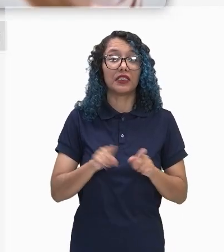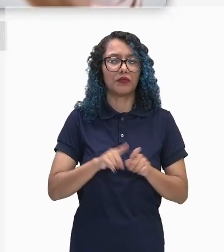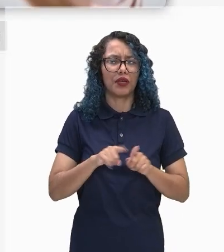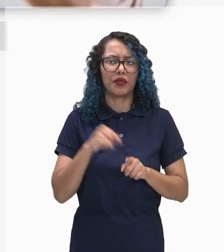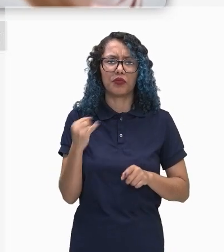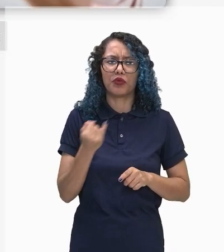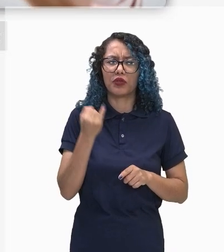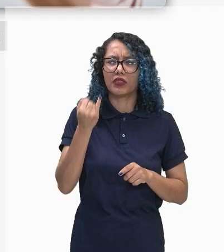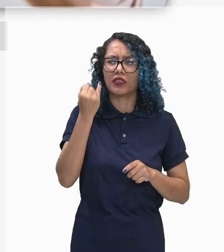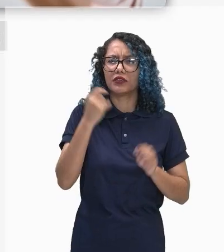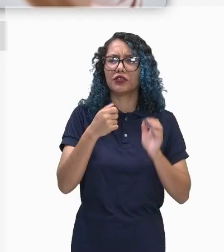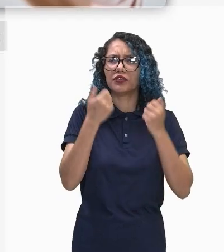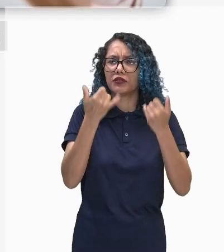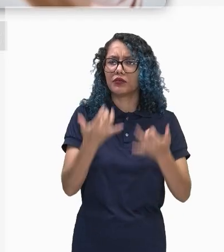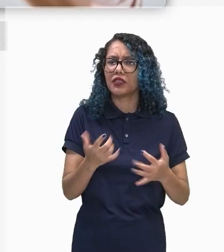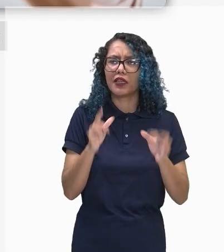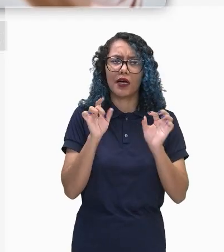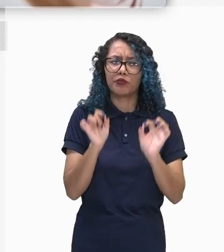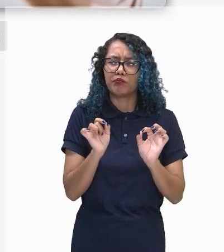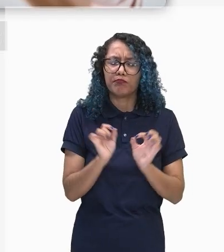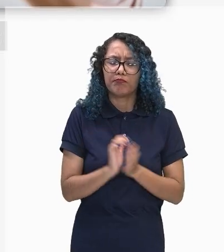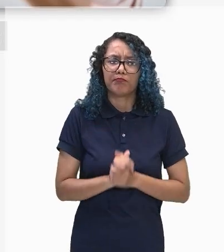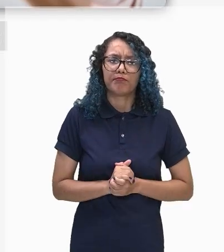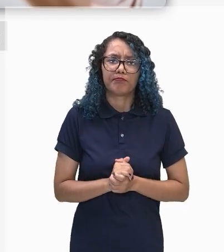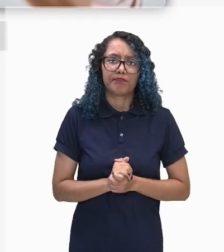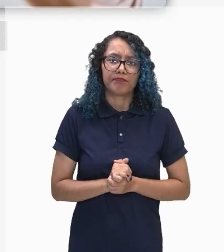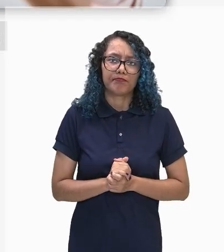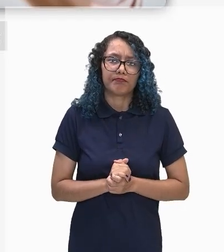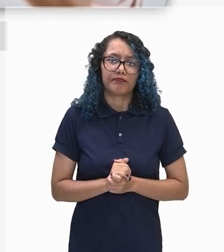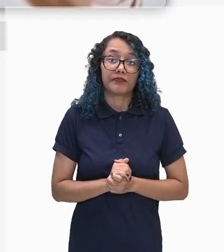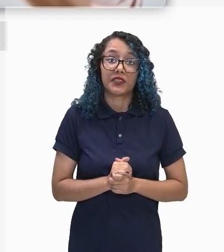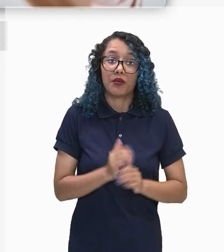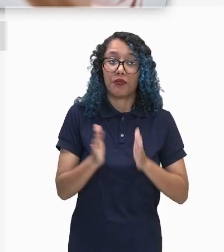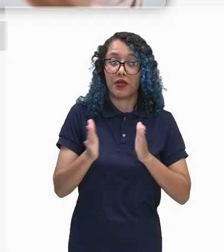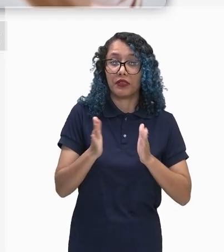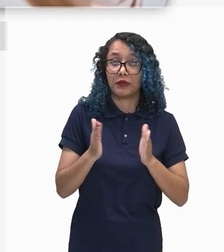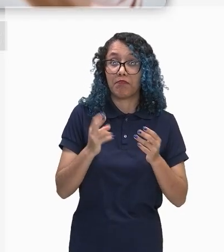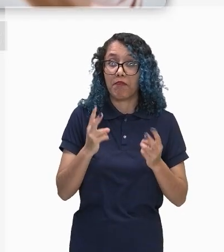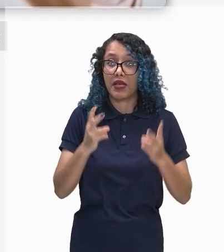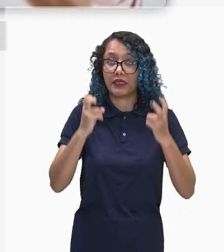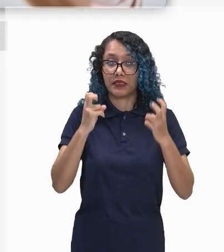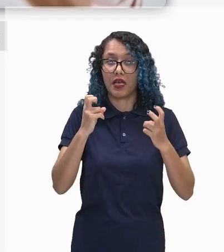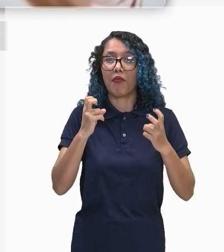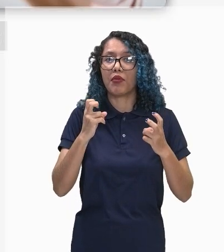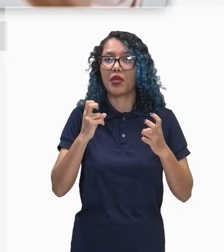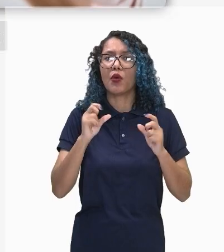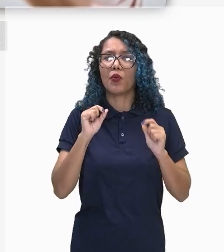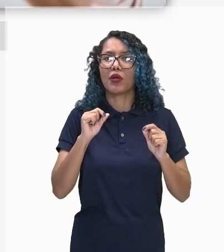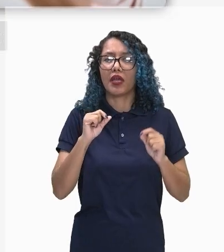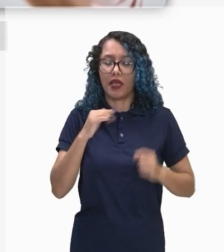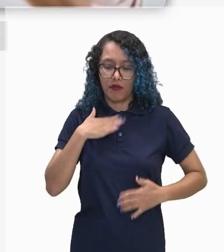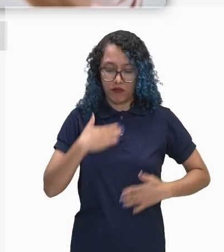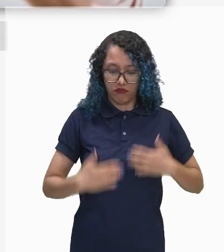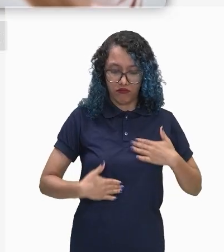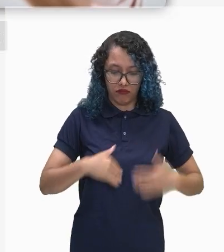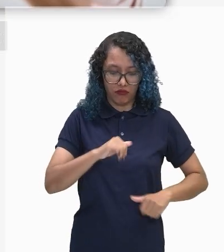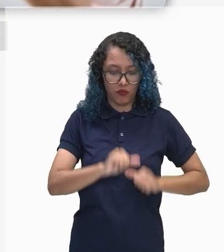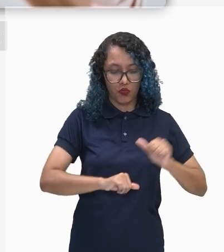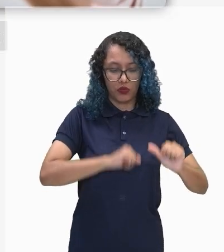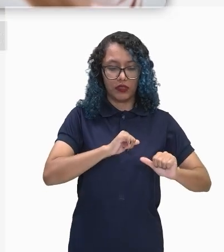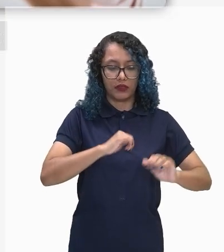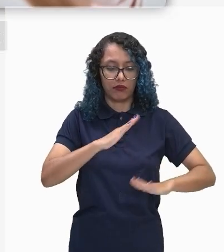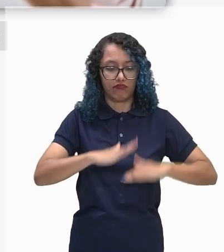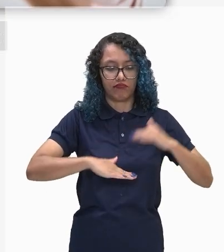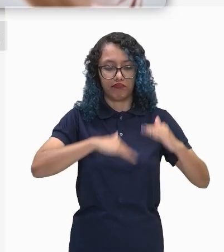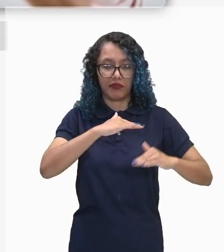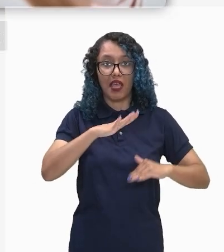no entanto, que nesse período observa-se desenvolvimento não só físico, como também social